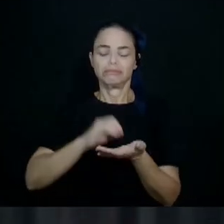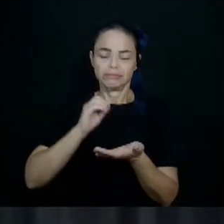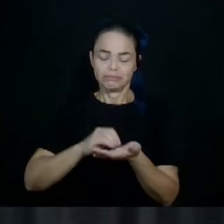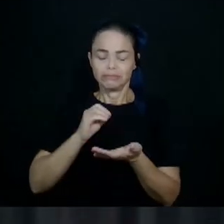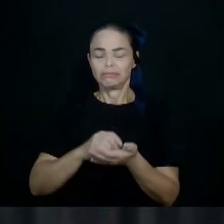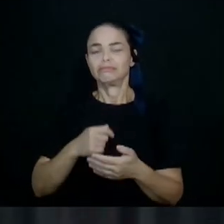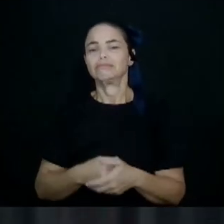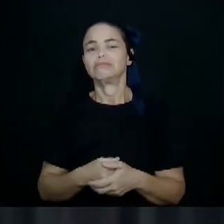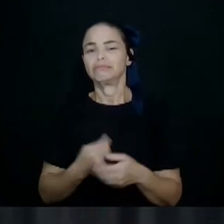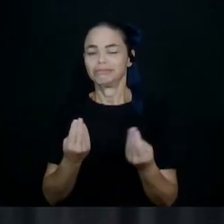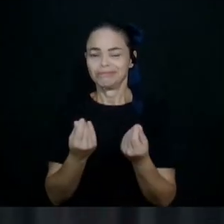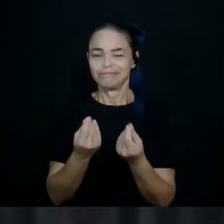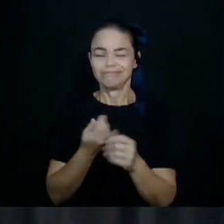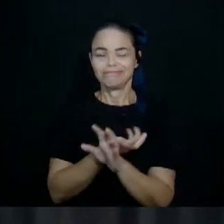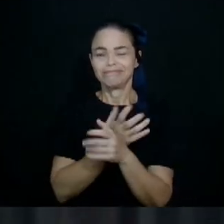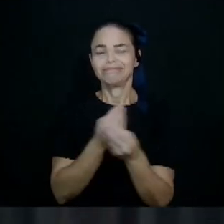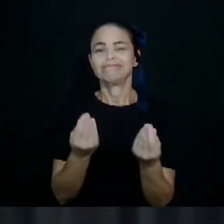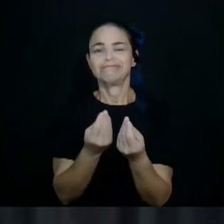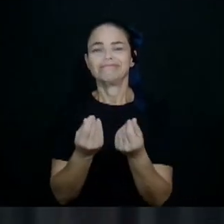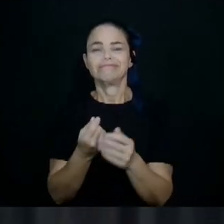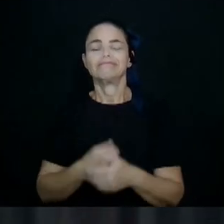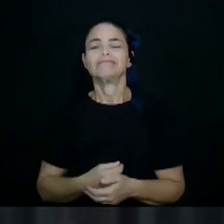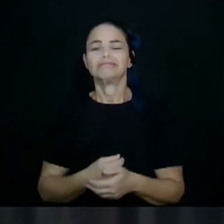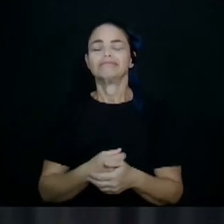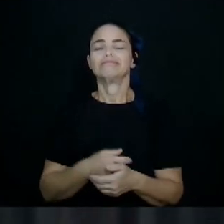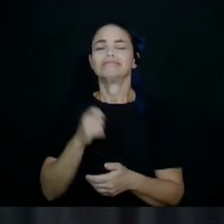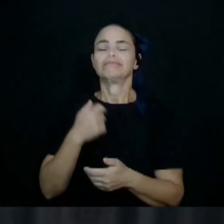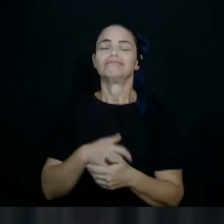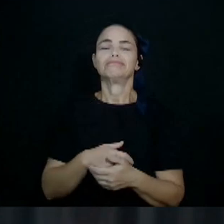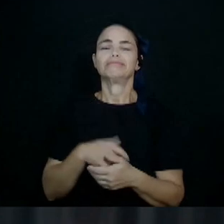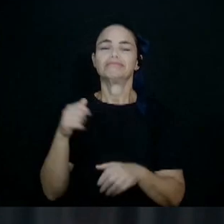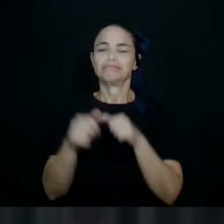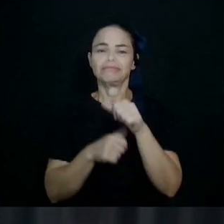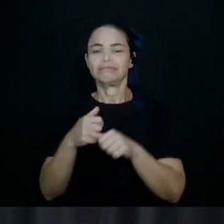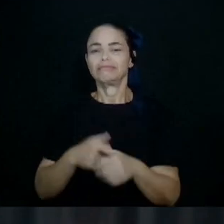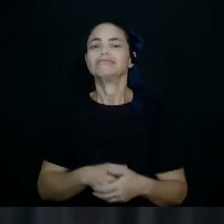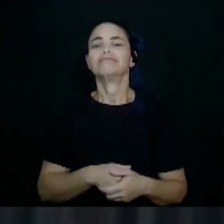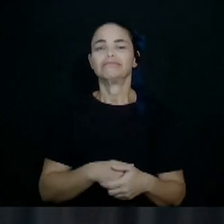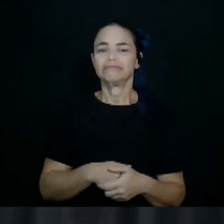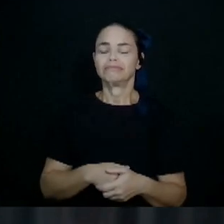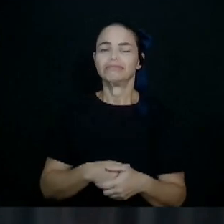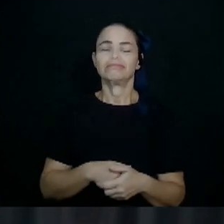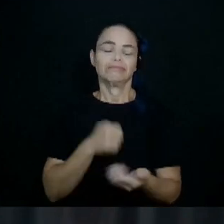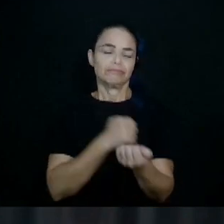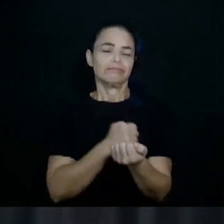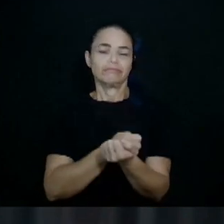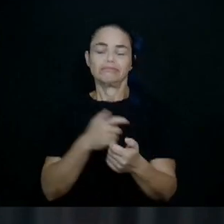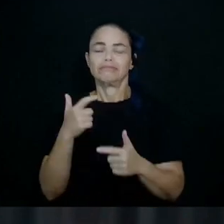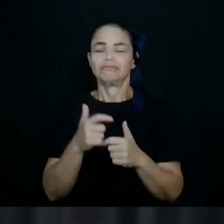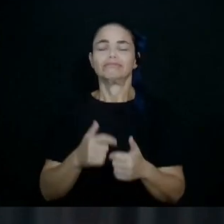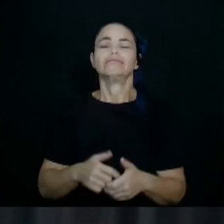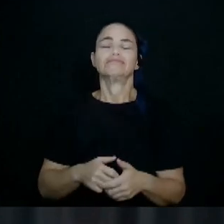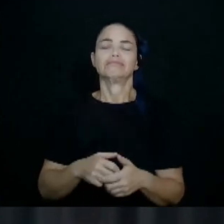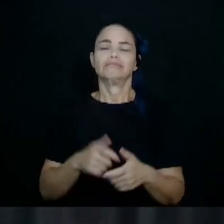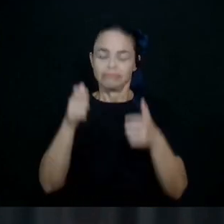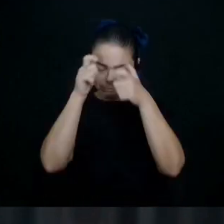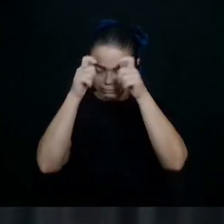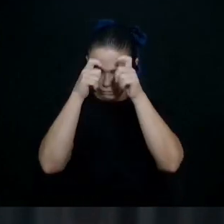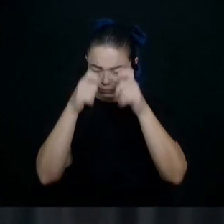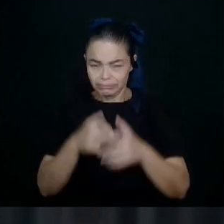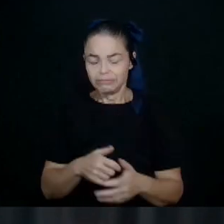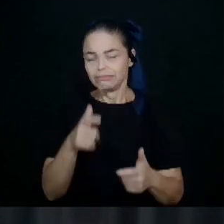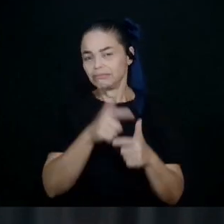está indo para o excesso e pode, né, se transformar aí numa compulsão, num transtorno. Muito bem.